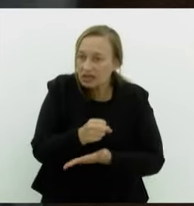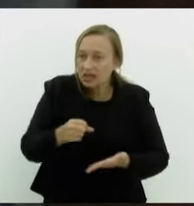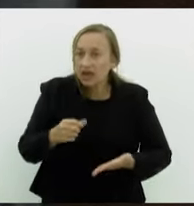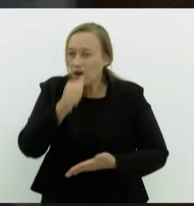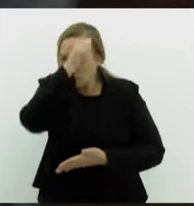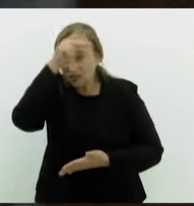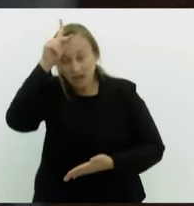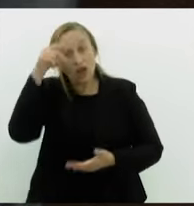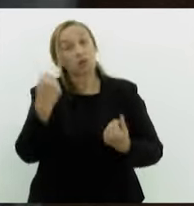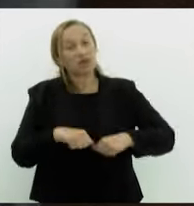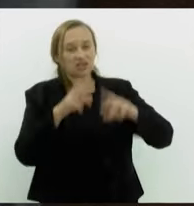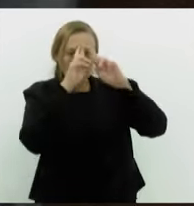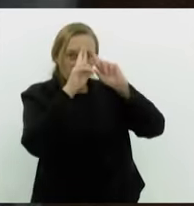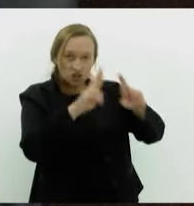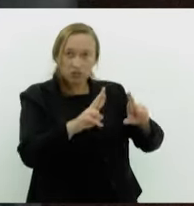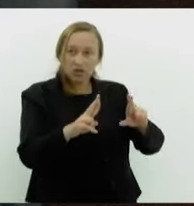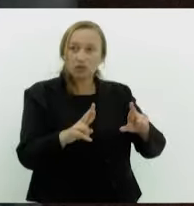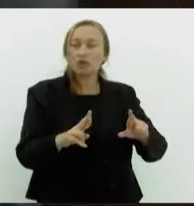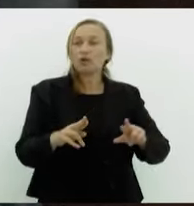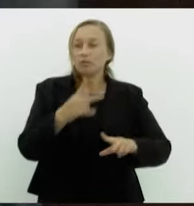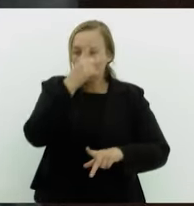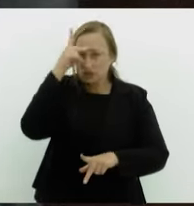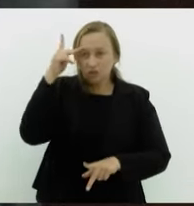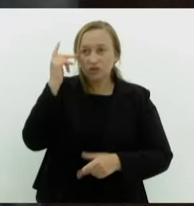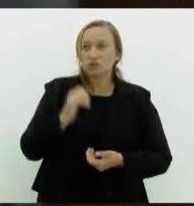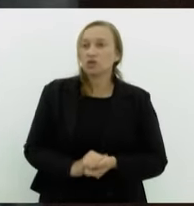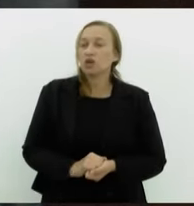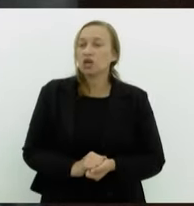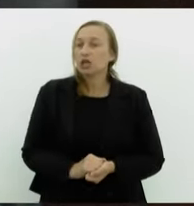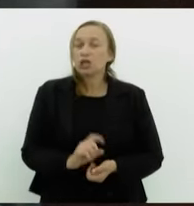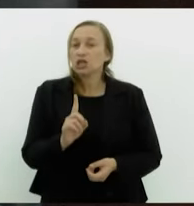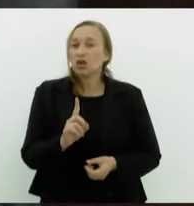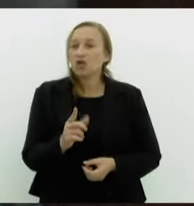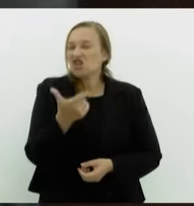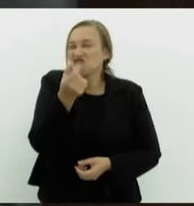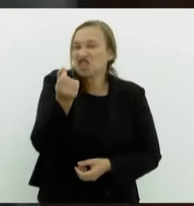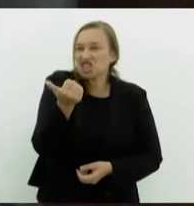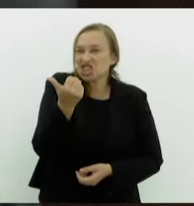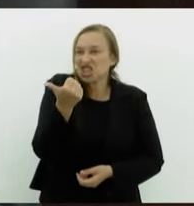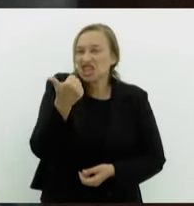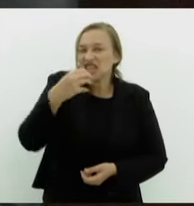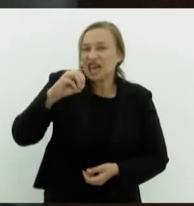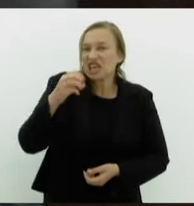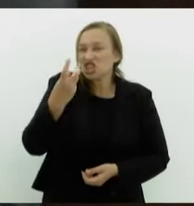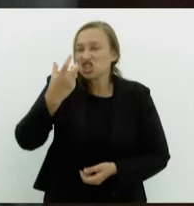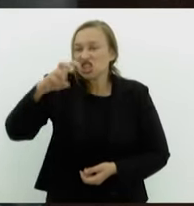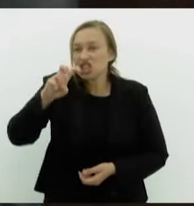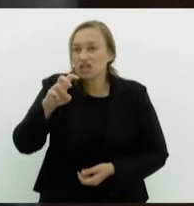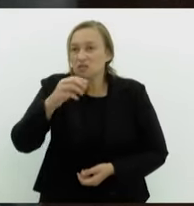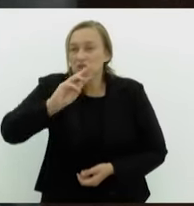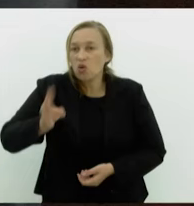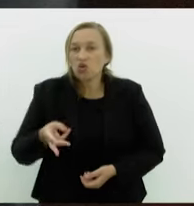tem que ter respeito pelas pessoas que se programam e que não dispõem de 20, 10, 15 milhões de reais para aportar em